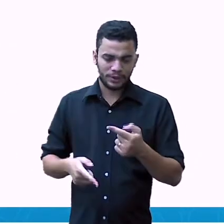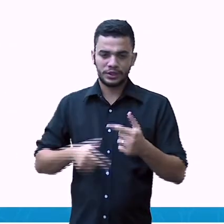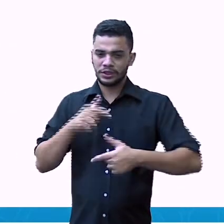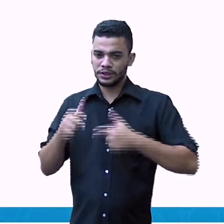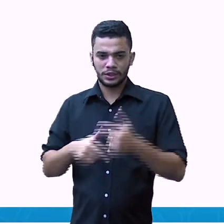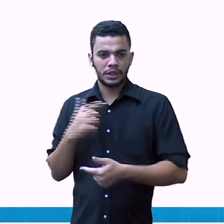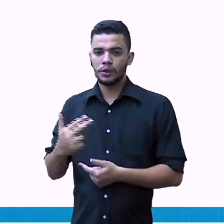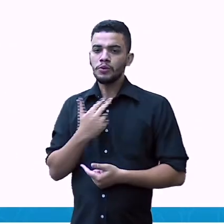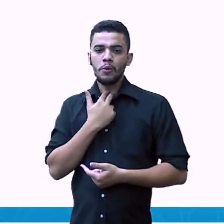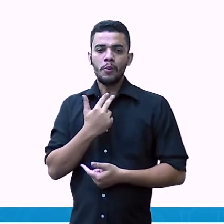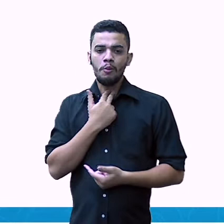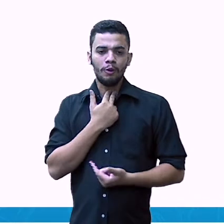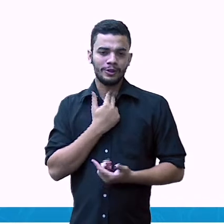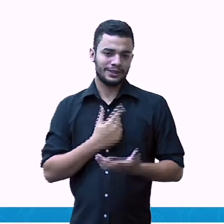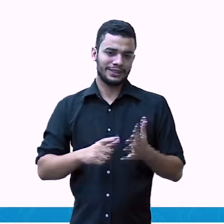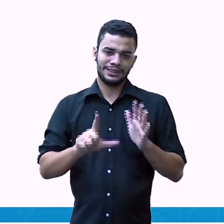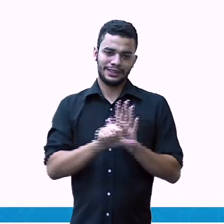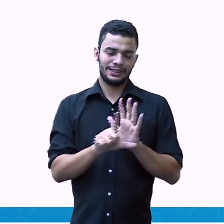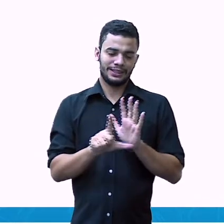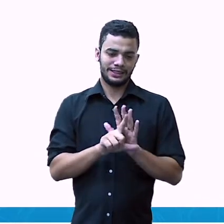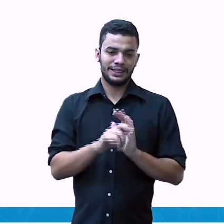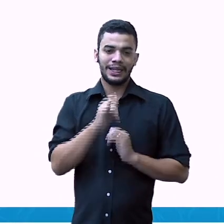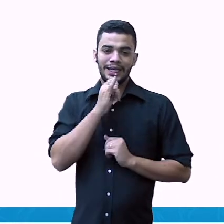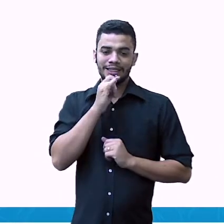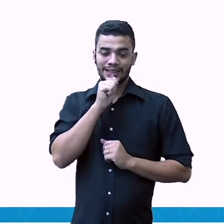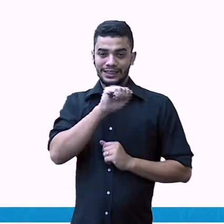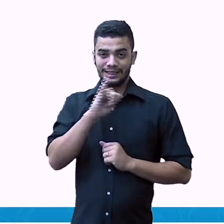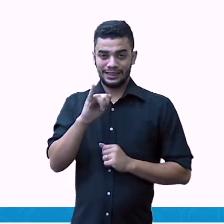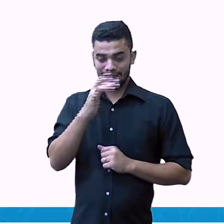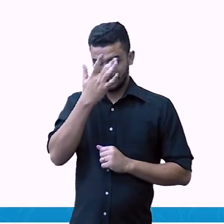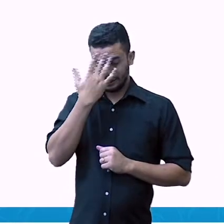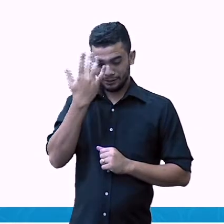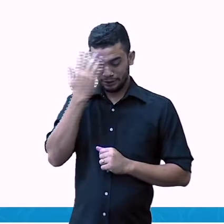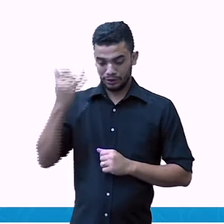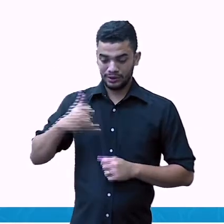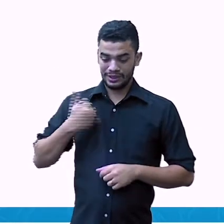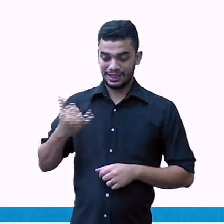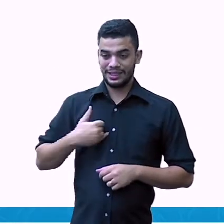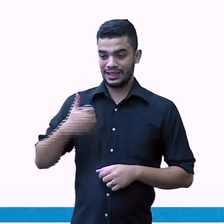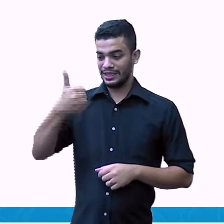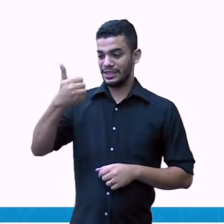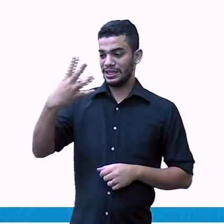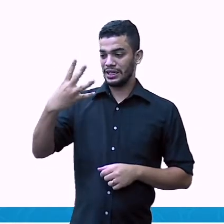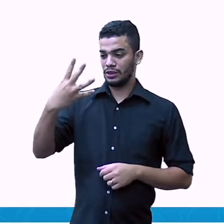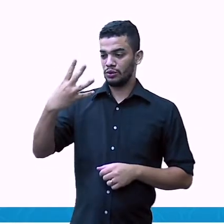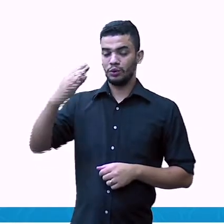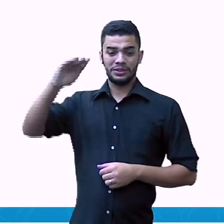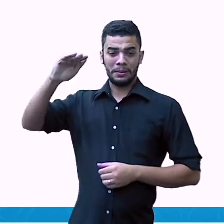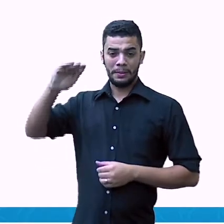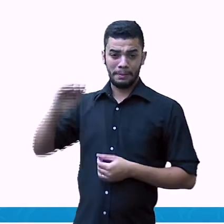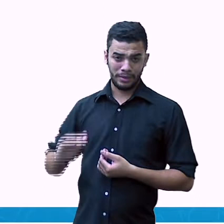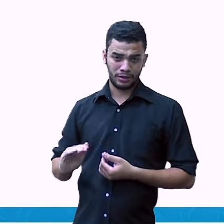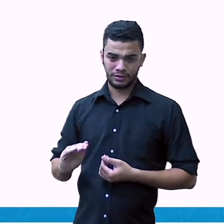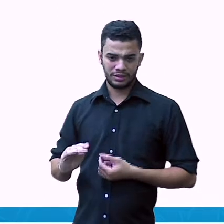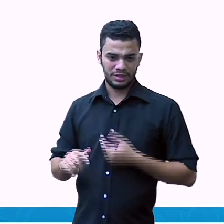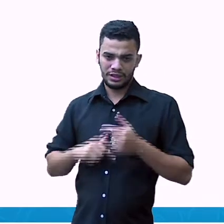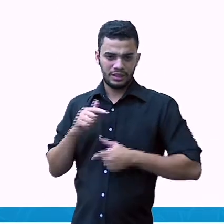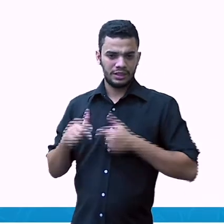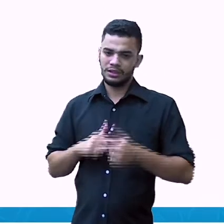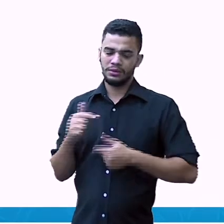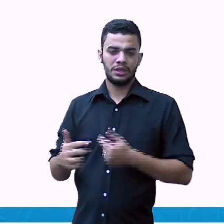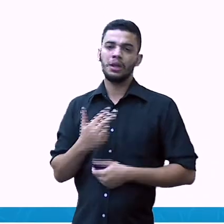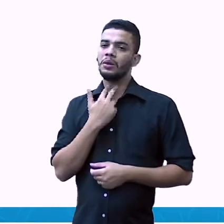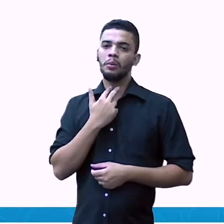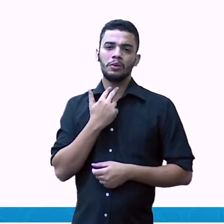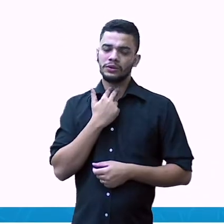leis para menores de 14 anos. Adolescentes maiores de 14 anos podem